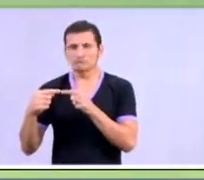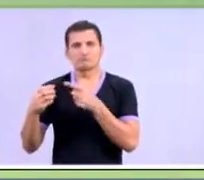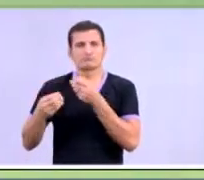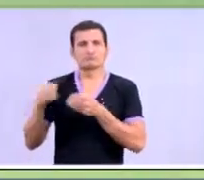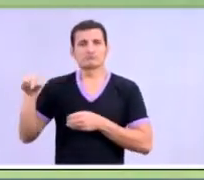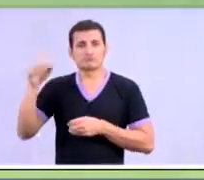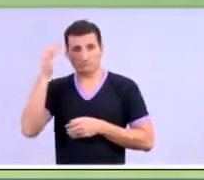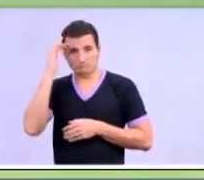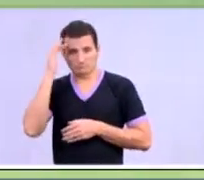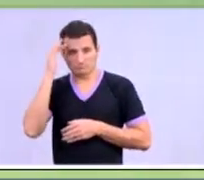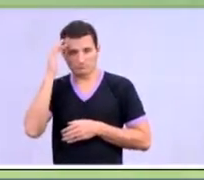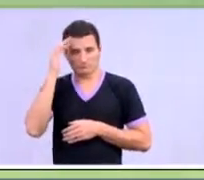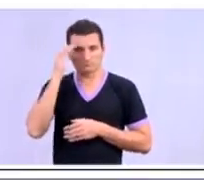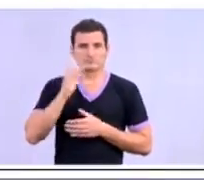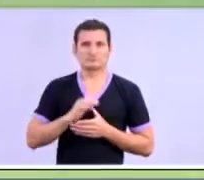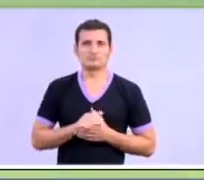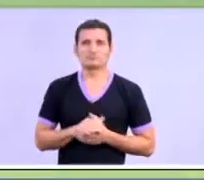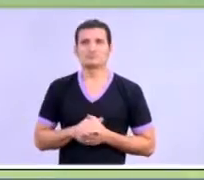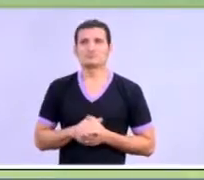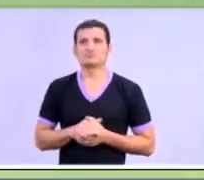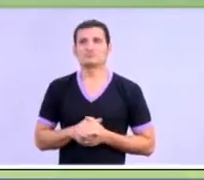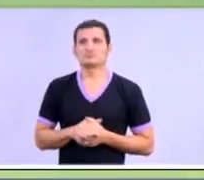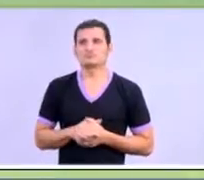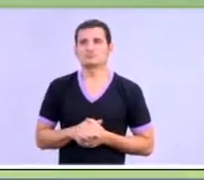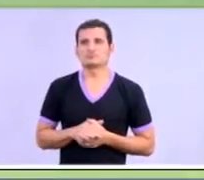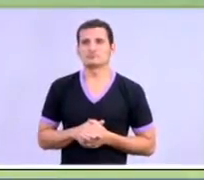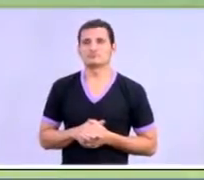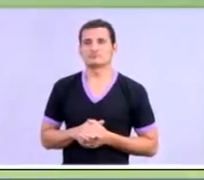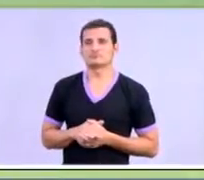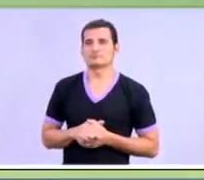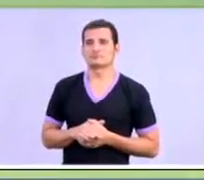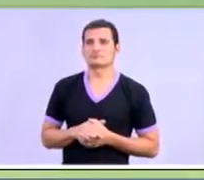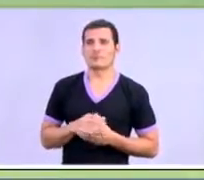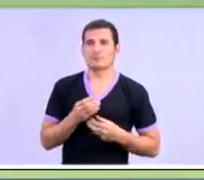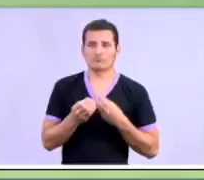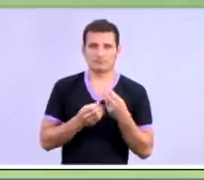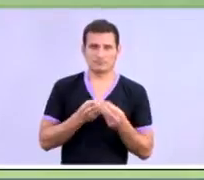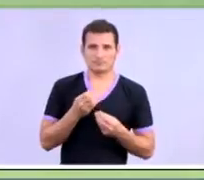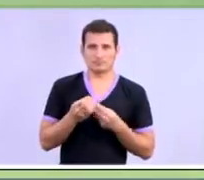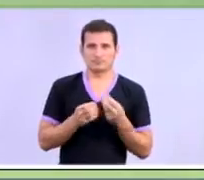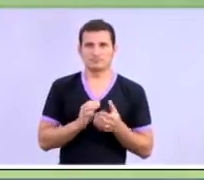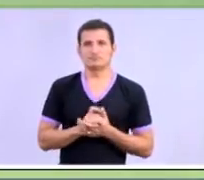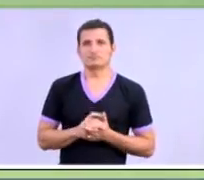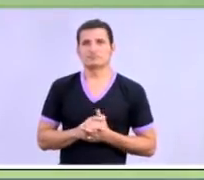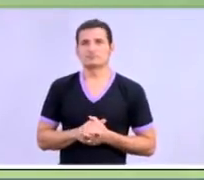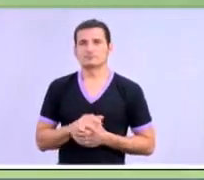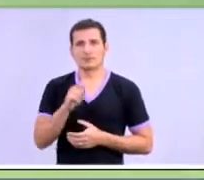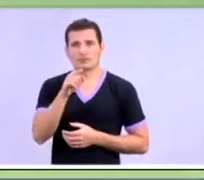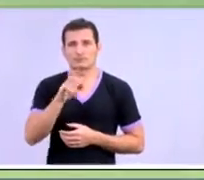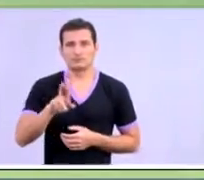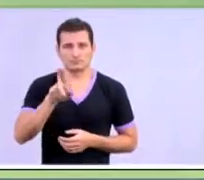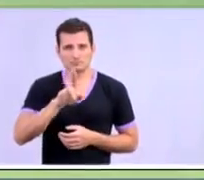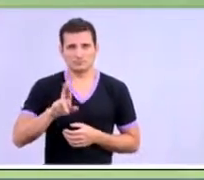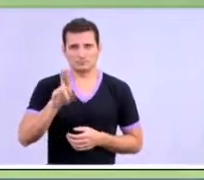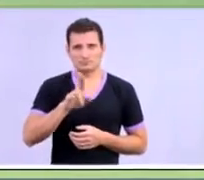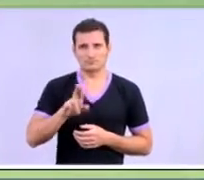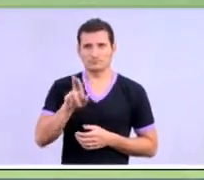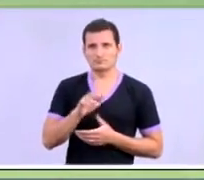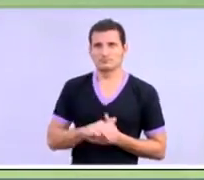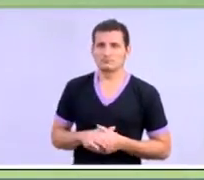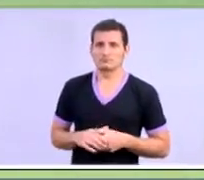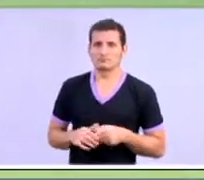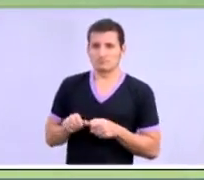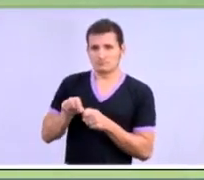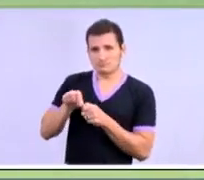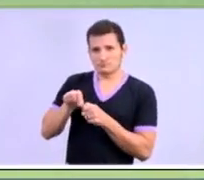código? Bom, como que isso pode acontecer, né? Você está utilizando aí uma lanterna, né,